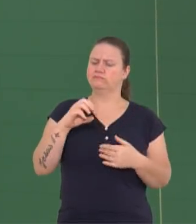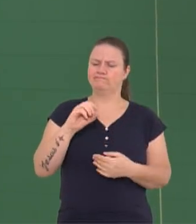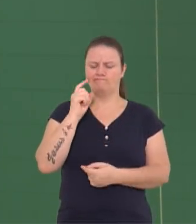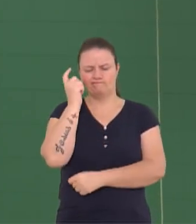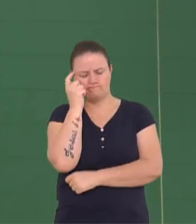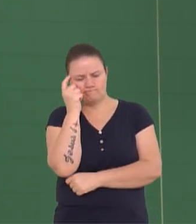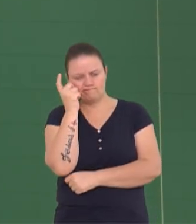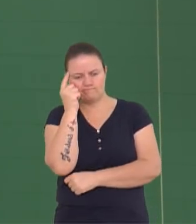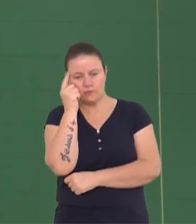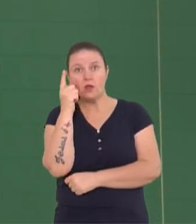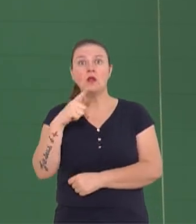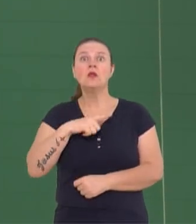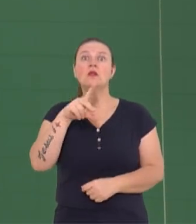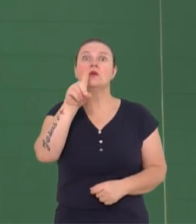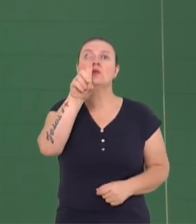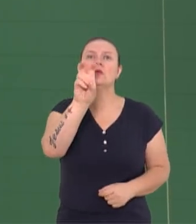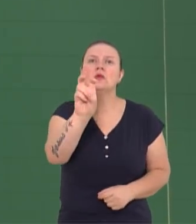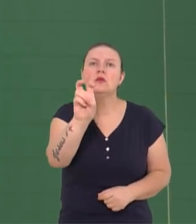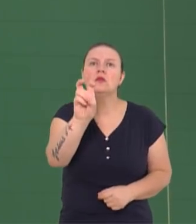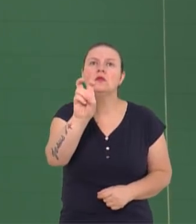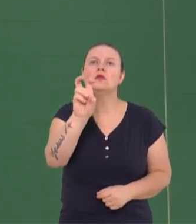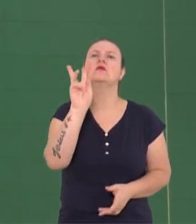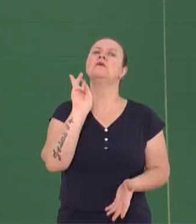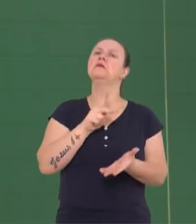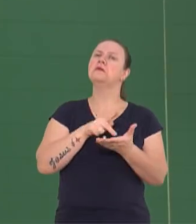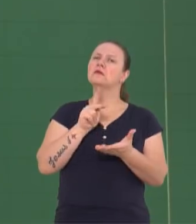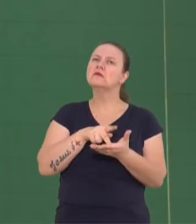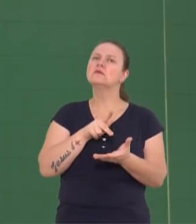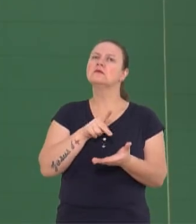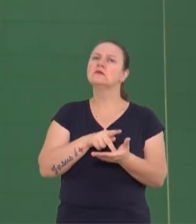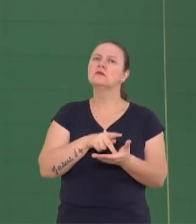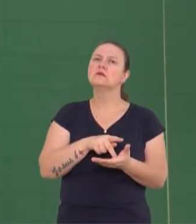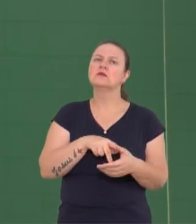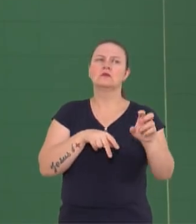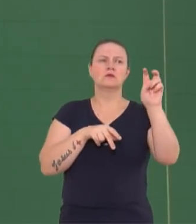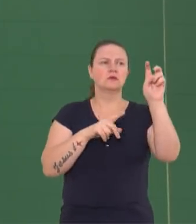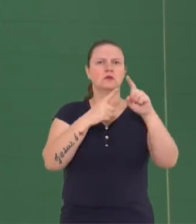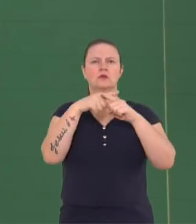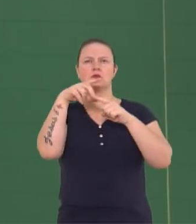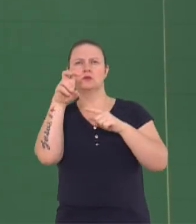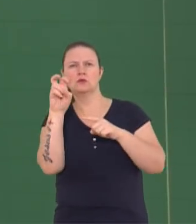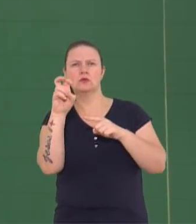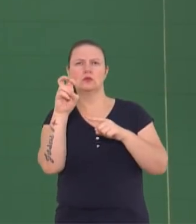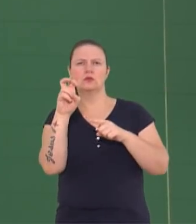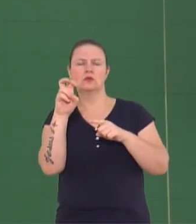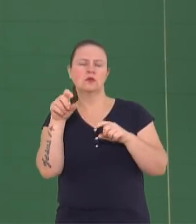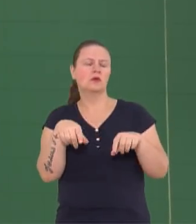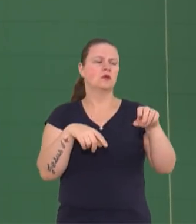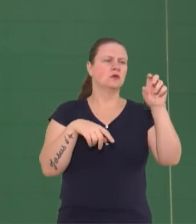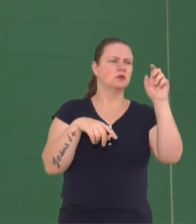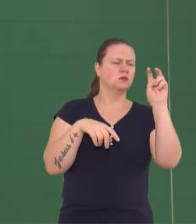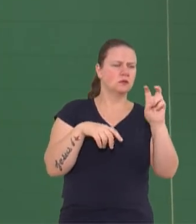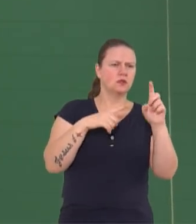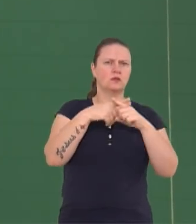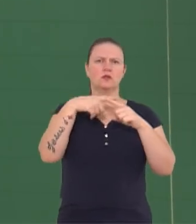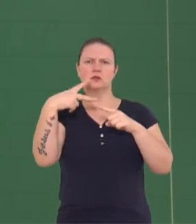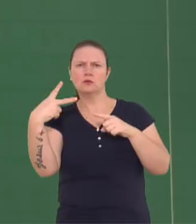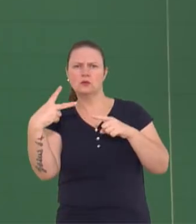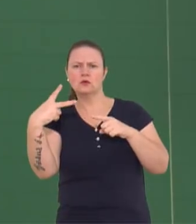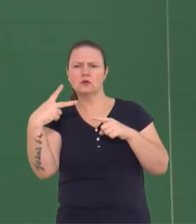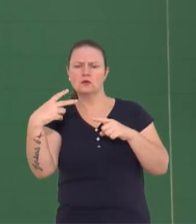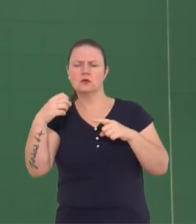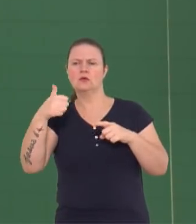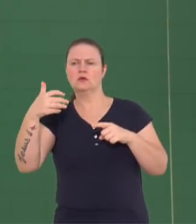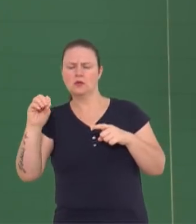Professora, o 15. Realmente, olha, vamos pensar. 5 vezes 1, 5, 5 vezes 2, 10, 5 vezes 3,